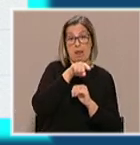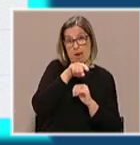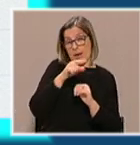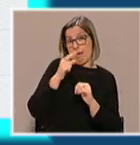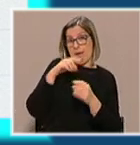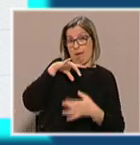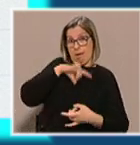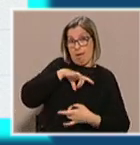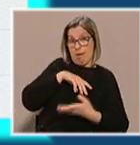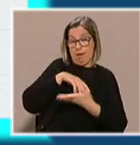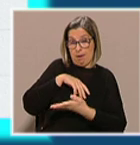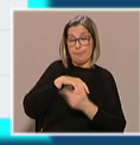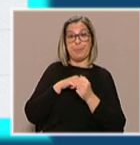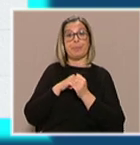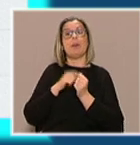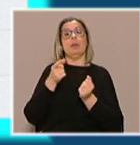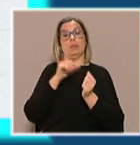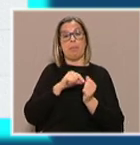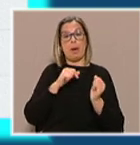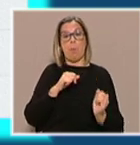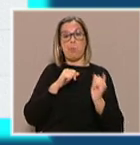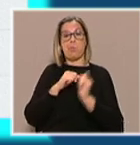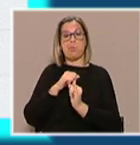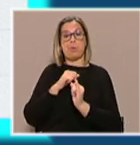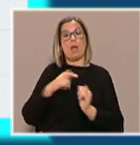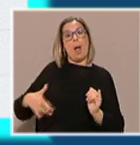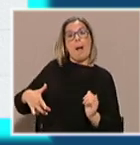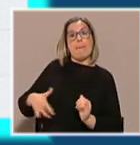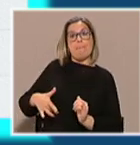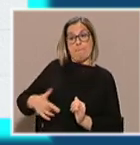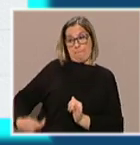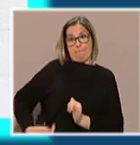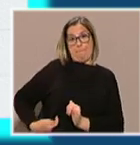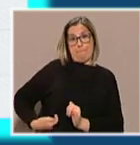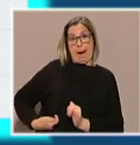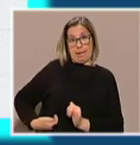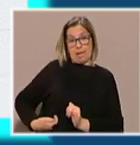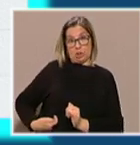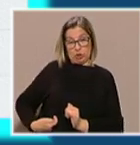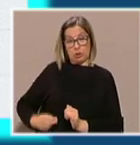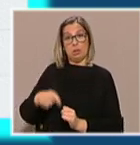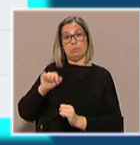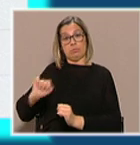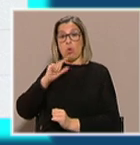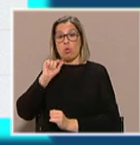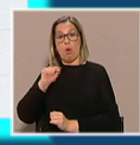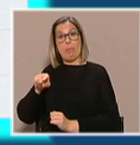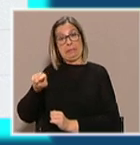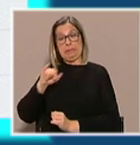de Langerhans, pela produção ou secreção de insulina, e os testículos com a